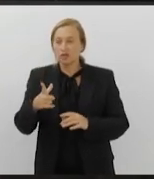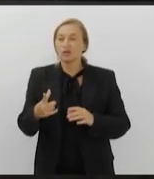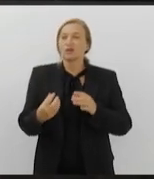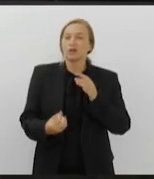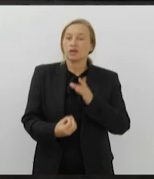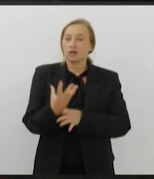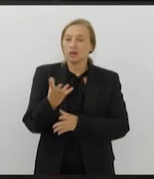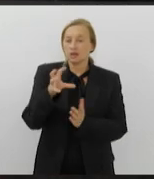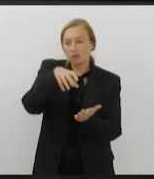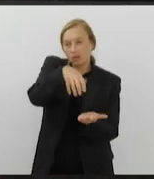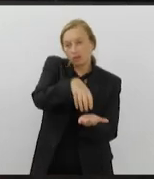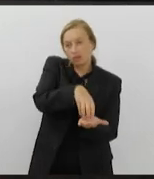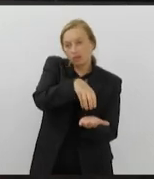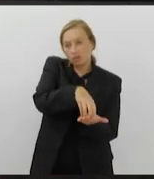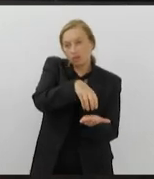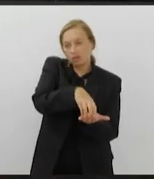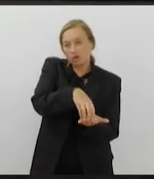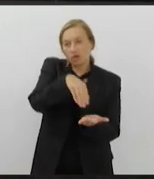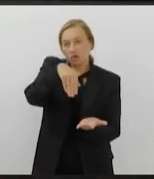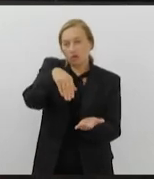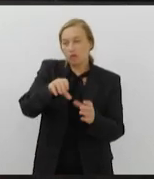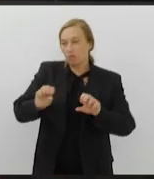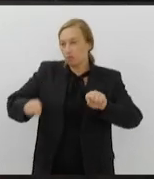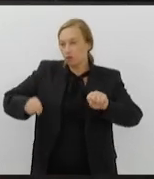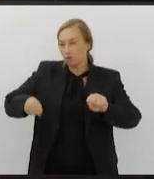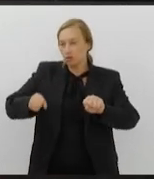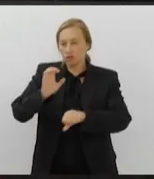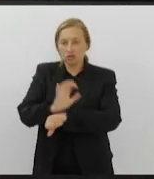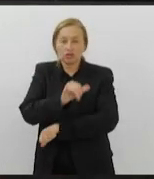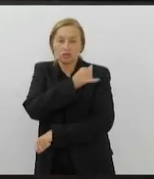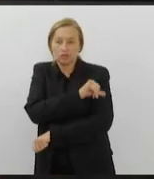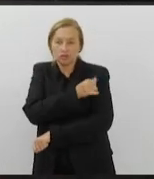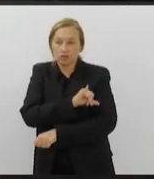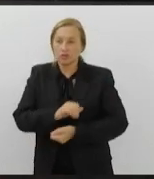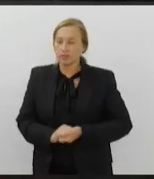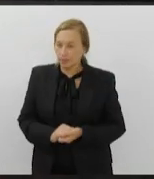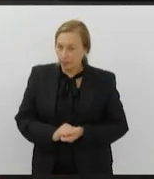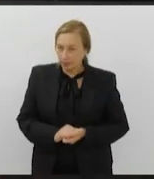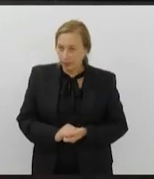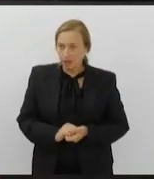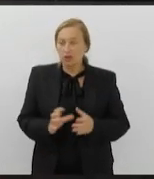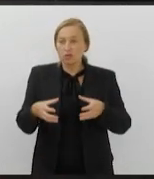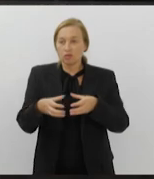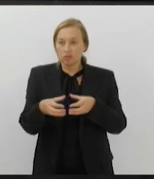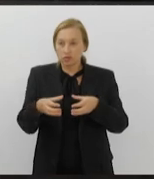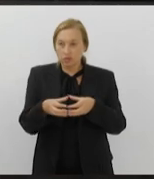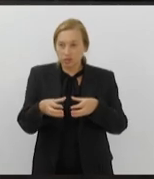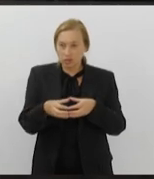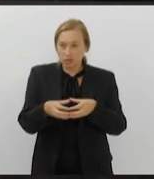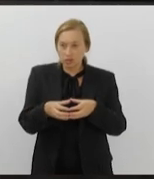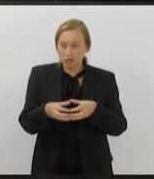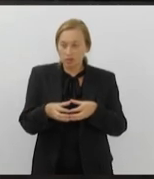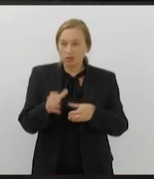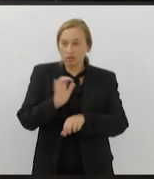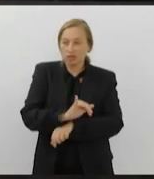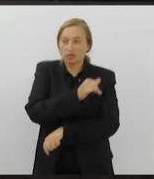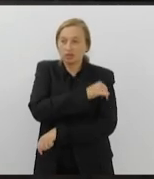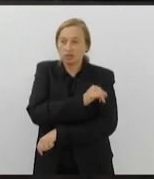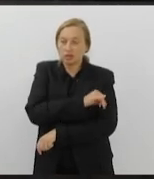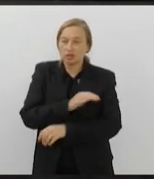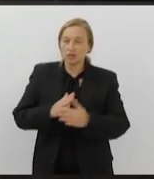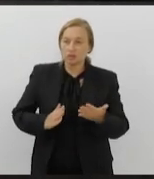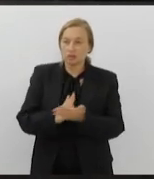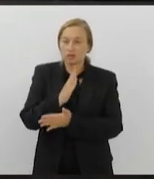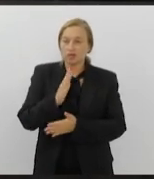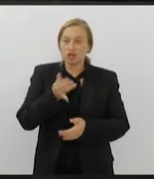centros de apoio ao motoboy no âmbito do estado do Rio de Janeiro. Pareceres da Comissão de Indicação Legislativa favorável. Relator, deputado Felipe